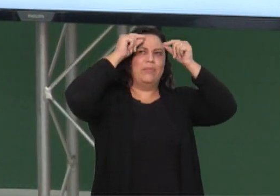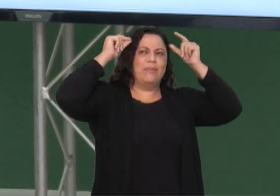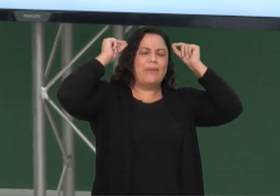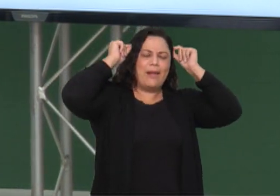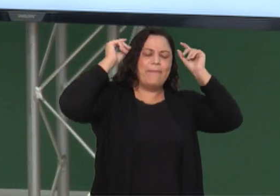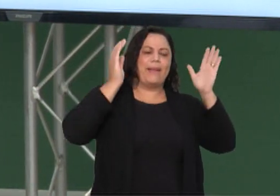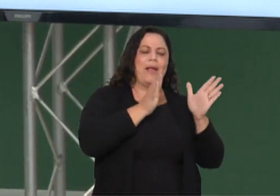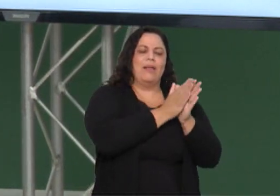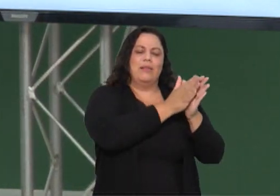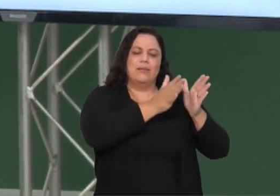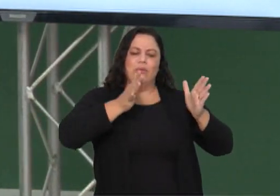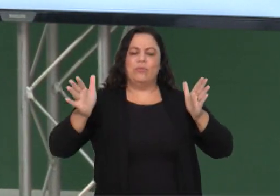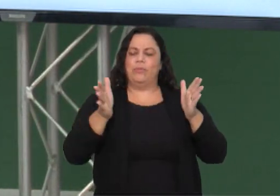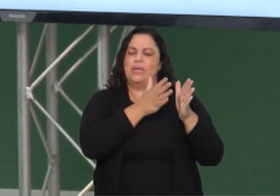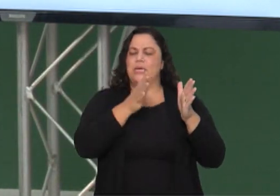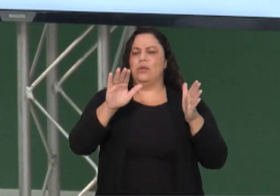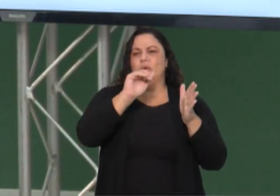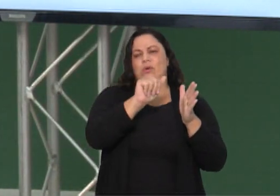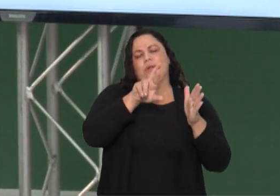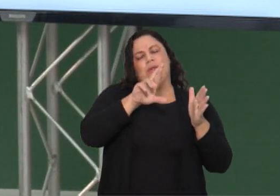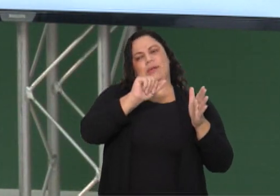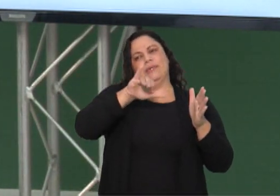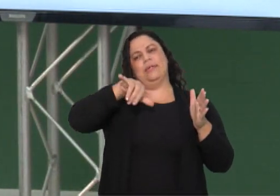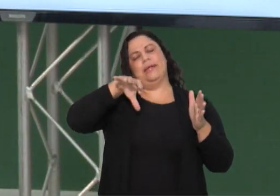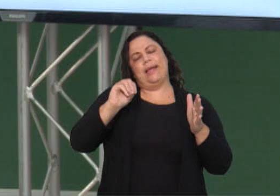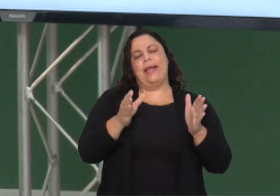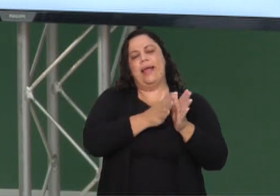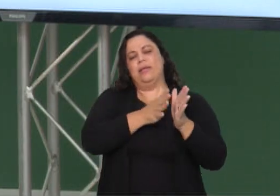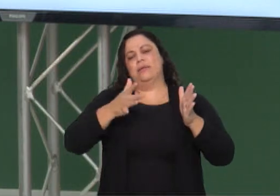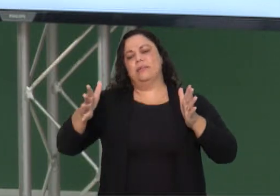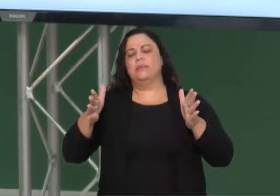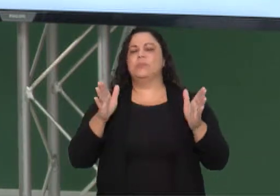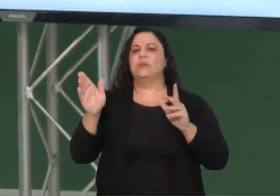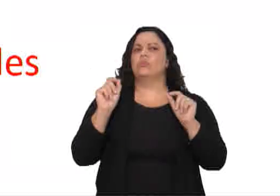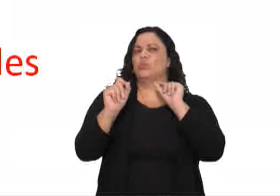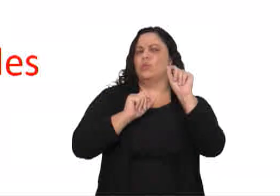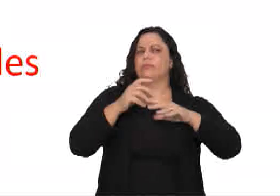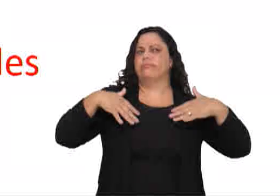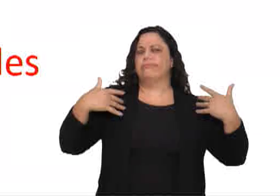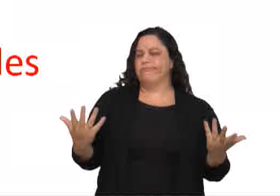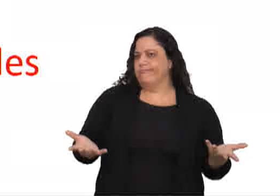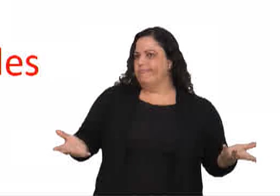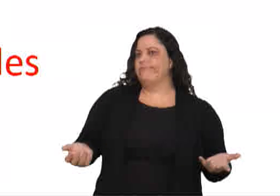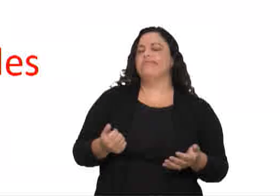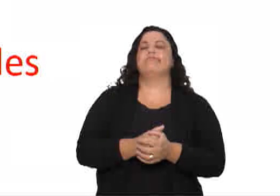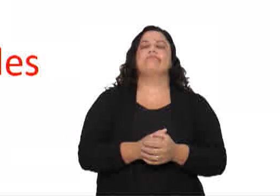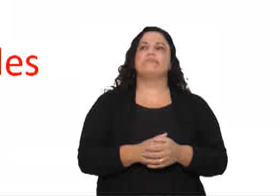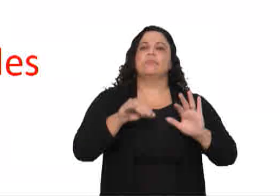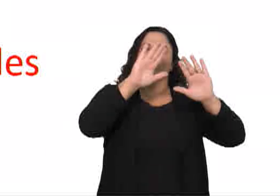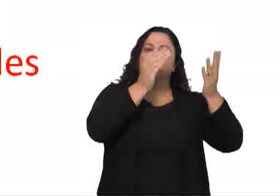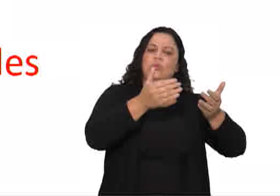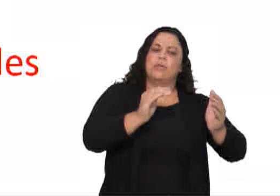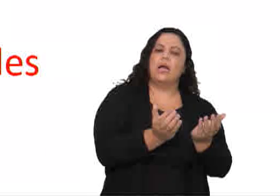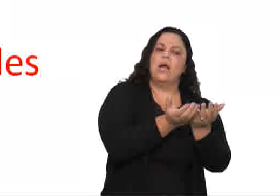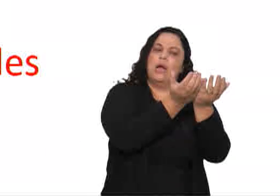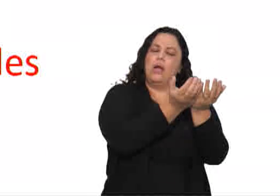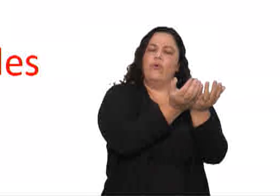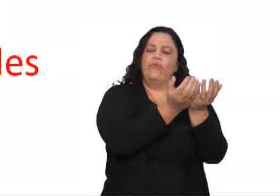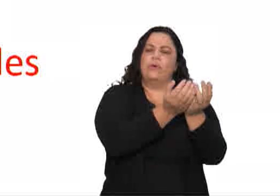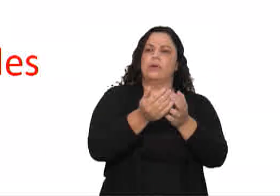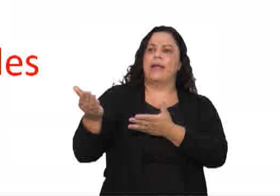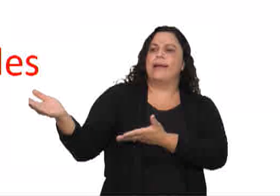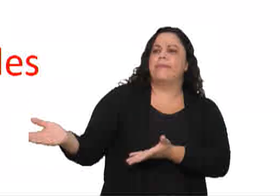período arcaico. Qual a sua relação com a segunda diáspora grega? Muito bem, podemos colocar que a função dos vasos, as ânforas, eram para